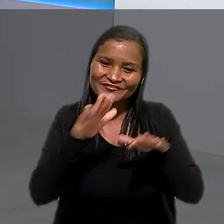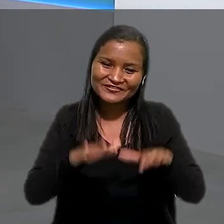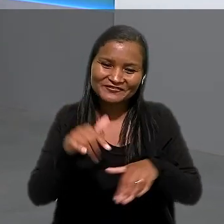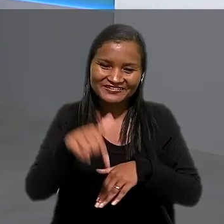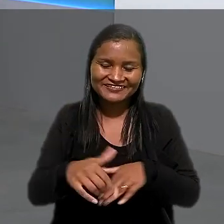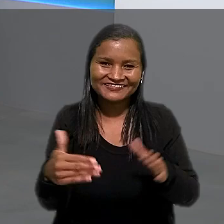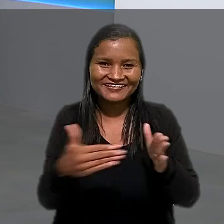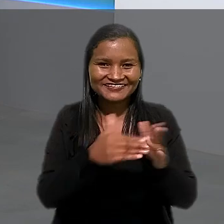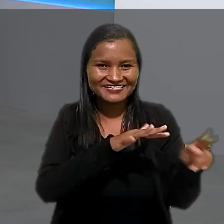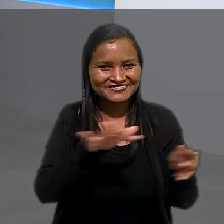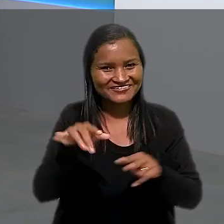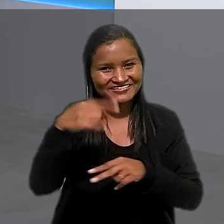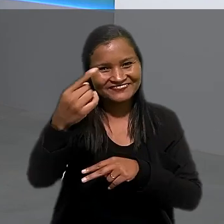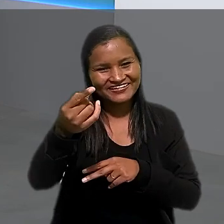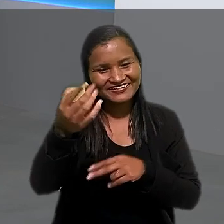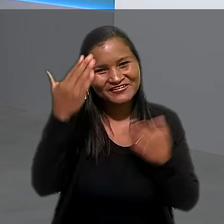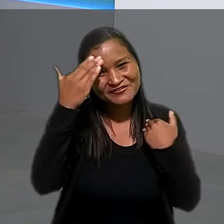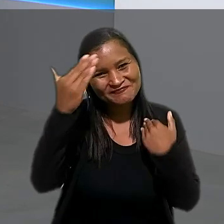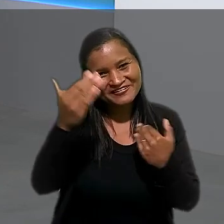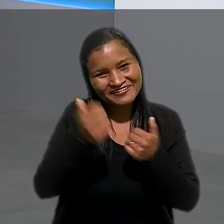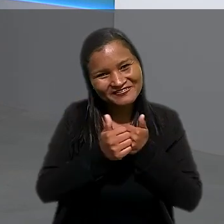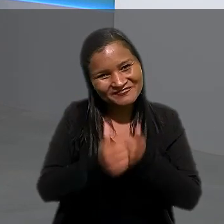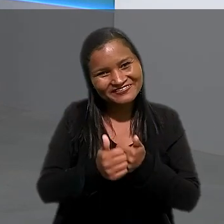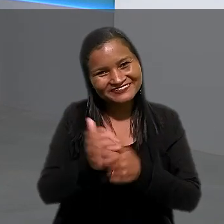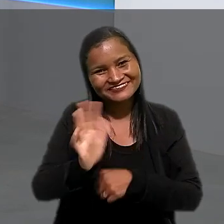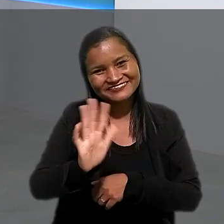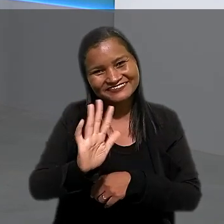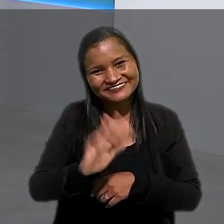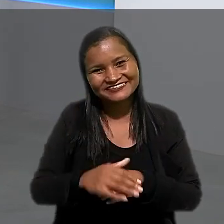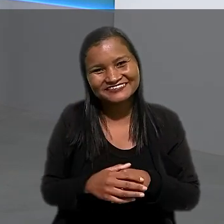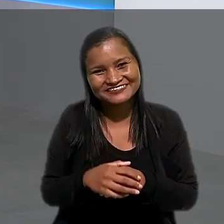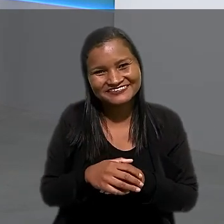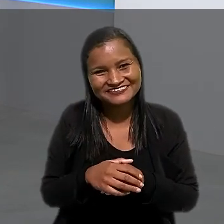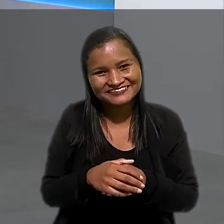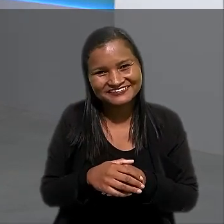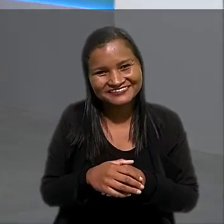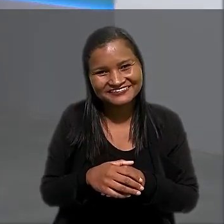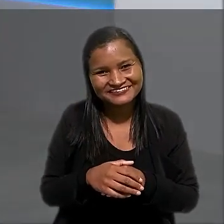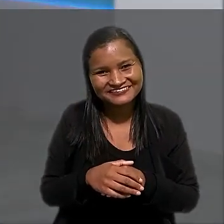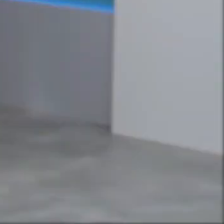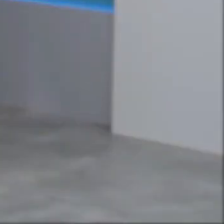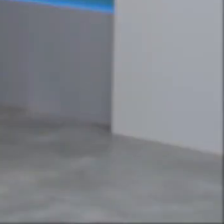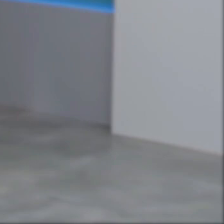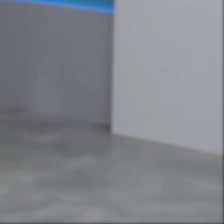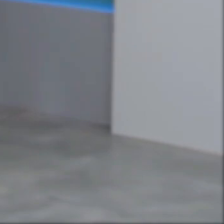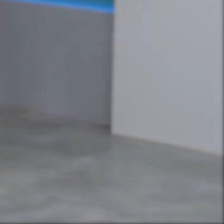informações a gente fica por aqui. Até semana que vem. Obrigado pela companhia. Tchau.